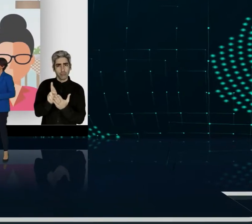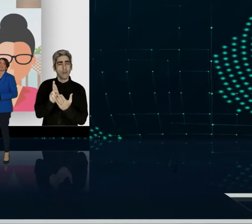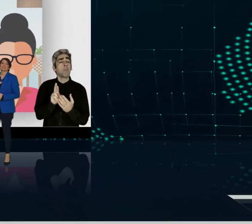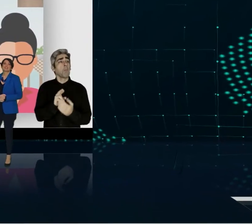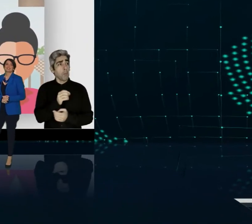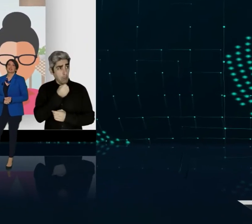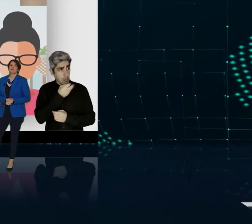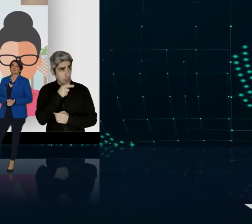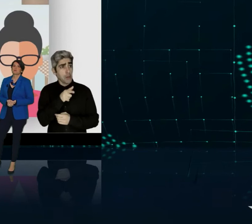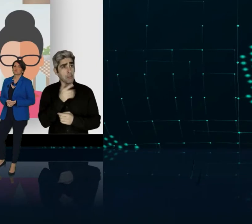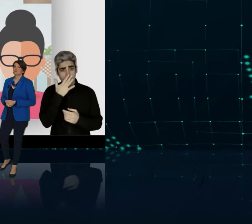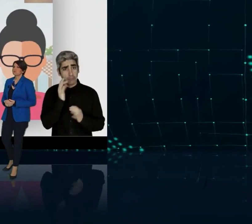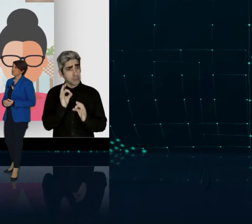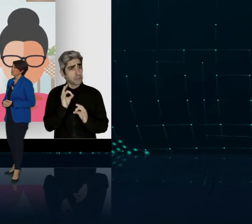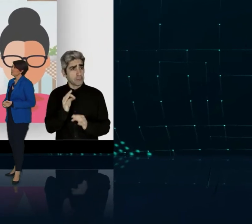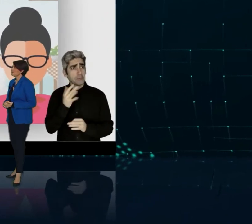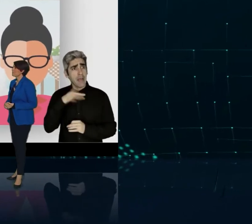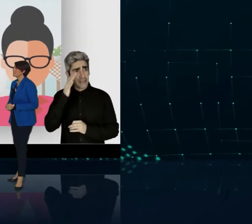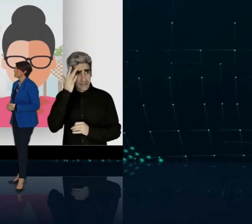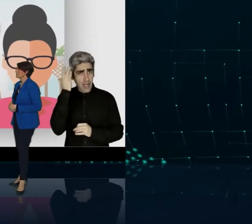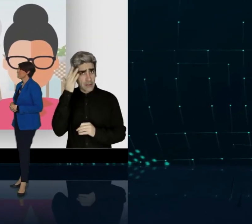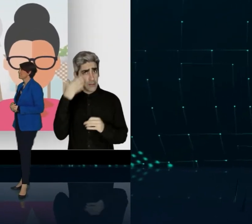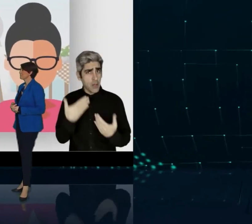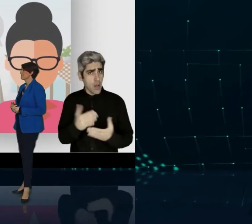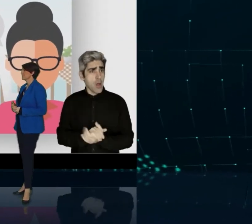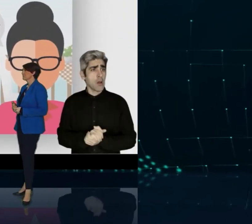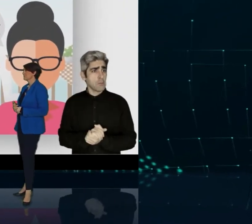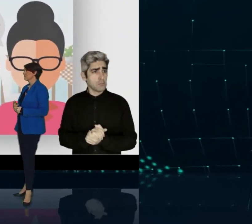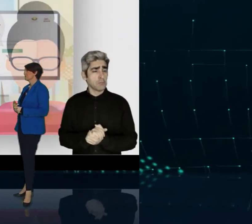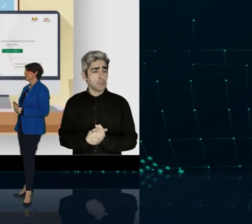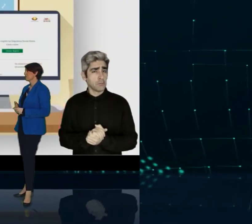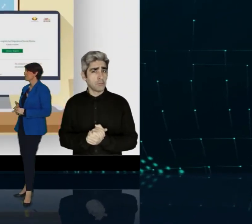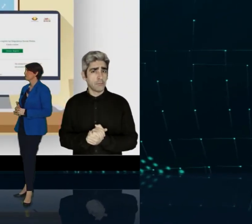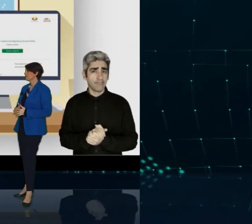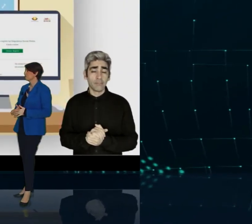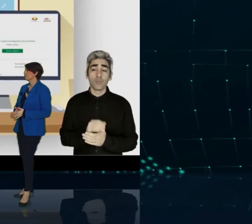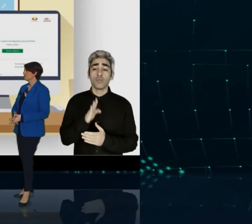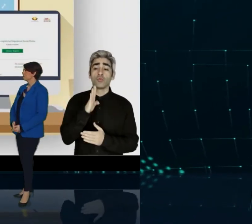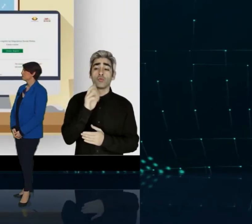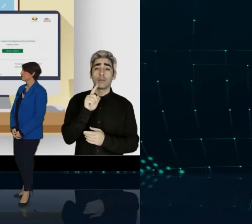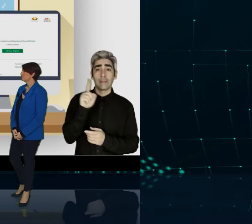Ana, do ponto de vista da concepção do serviço digital,